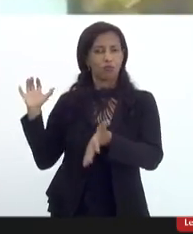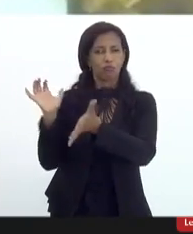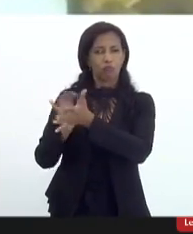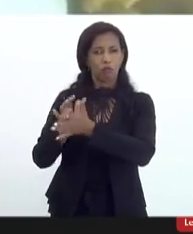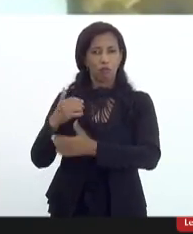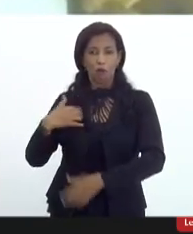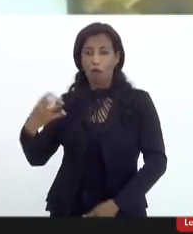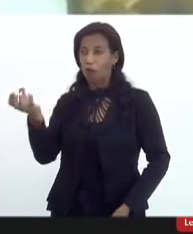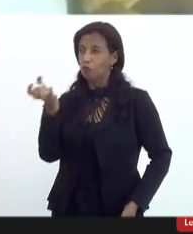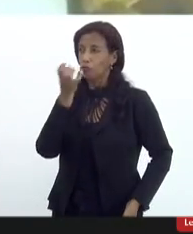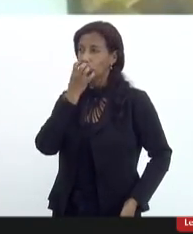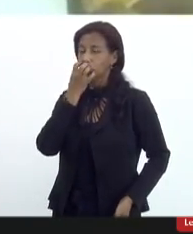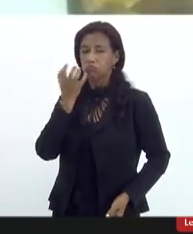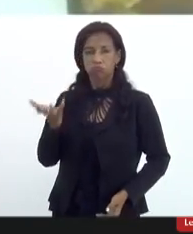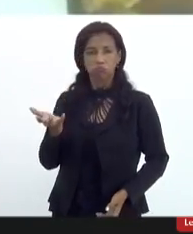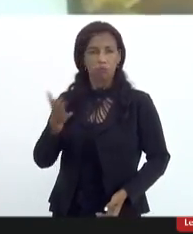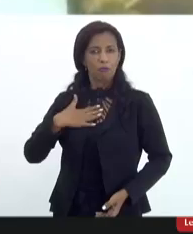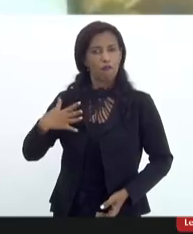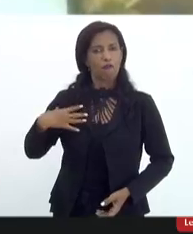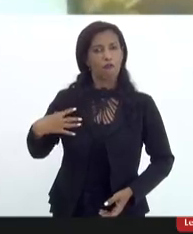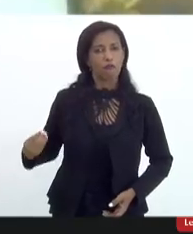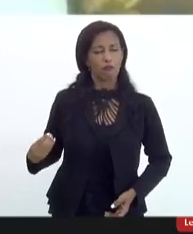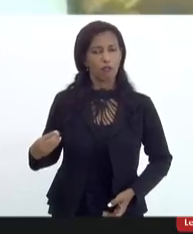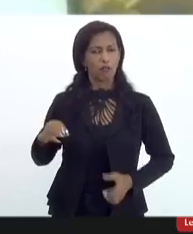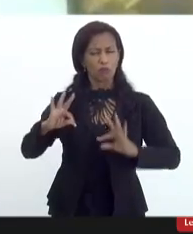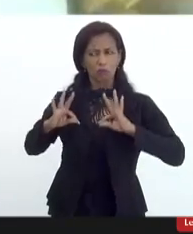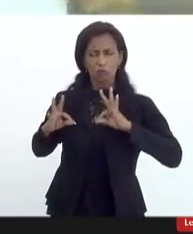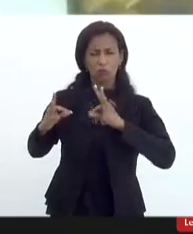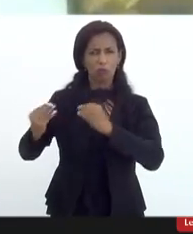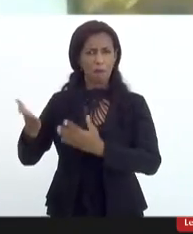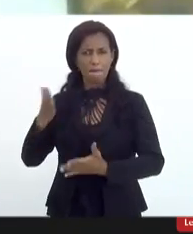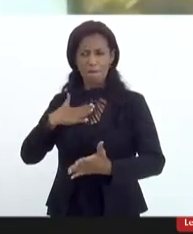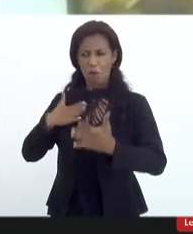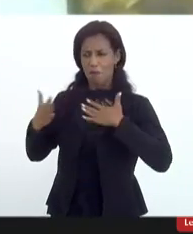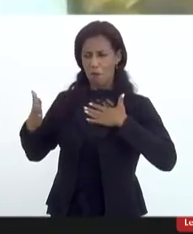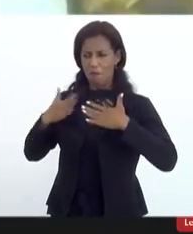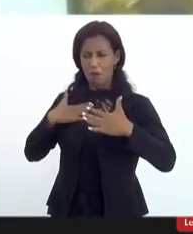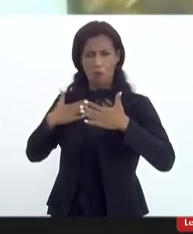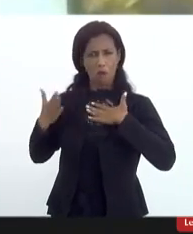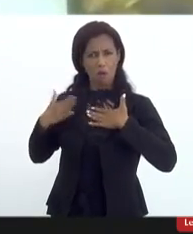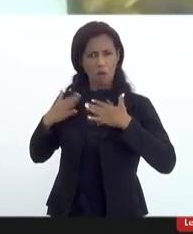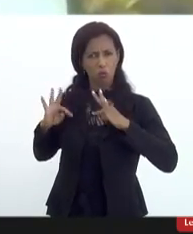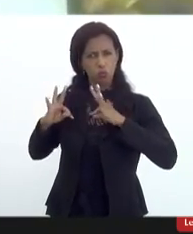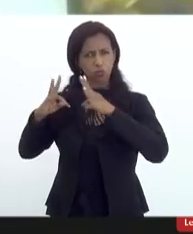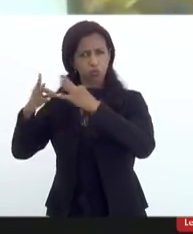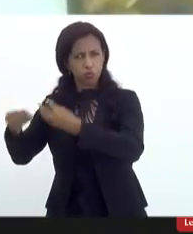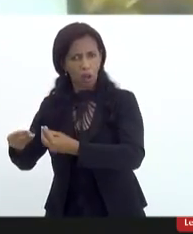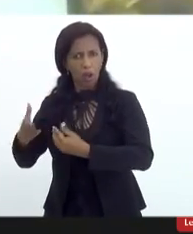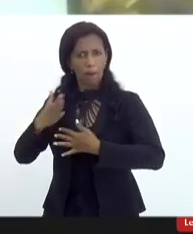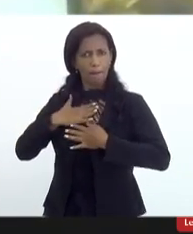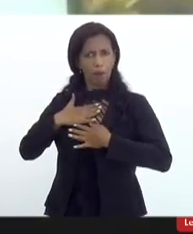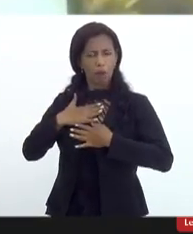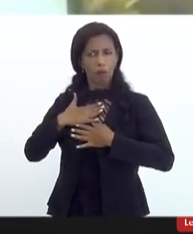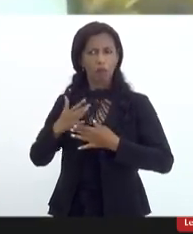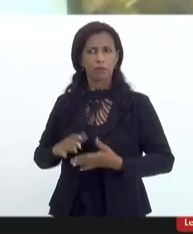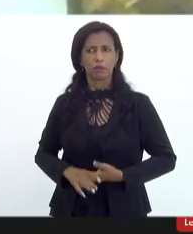meu cachorro, meu filho, onde tudo é minha propriedade,